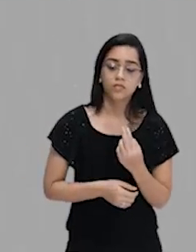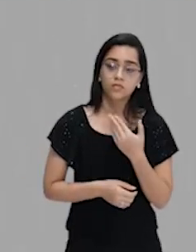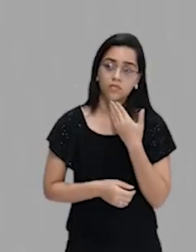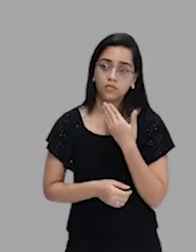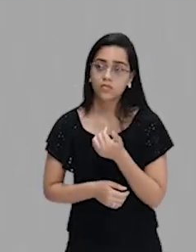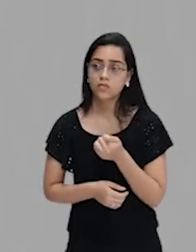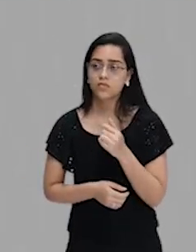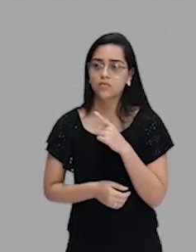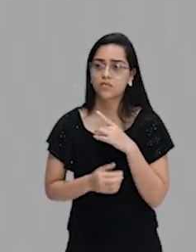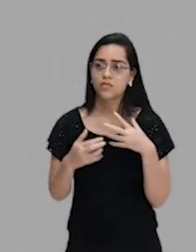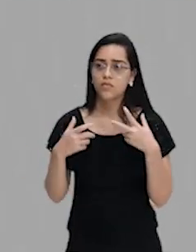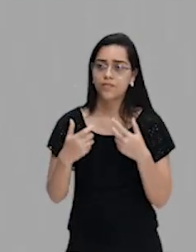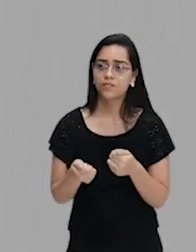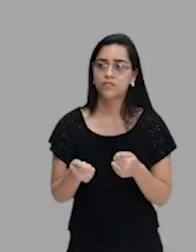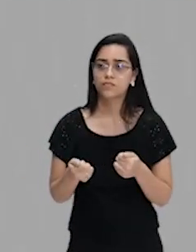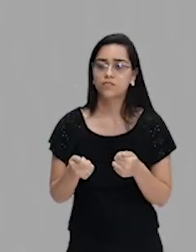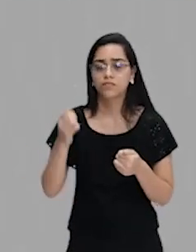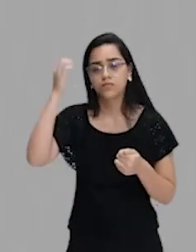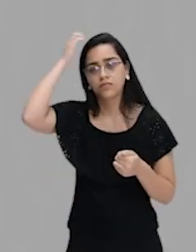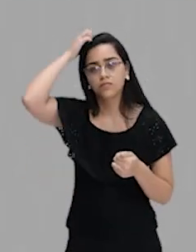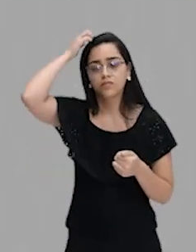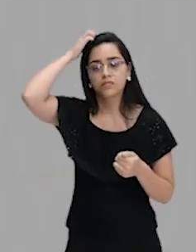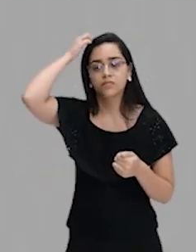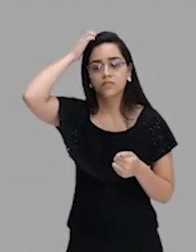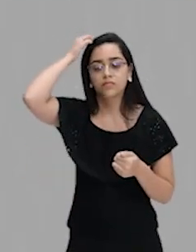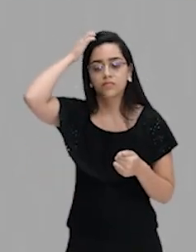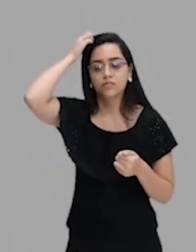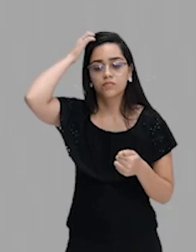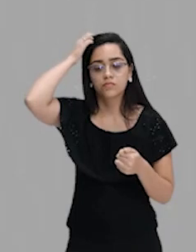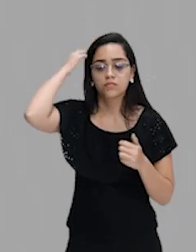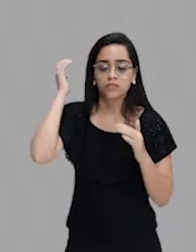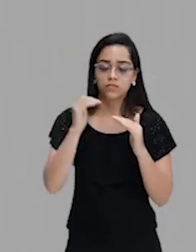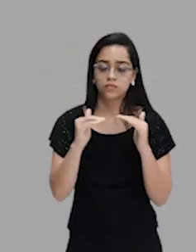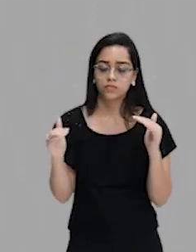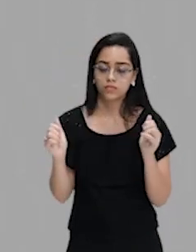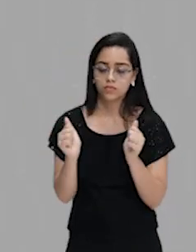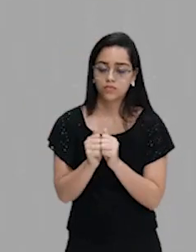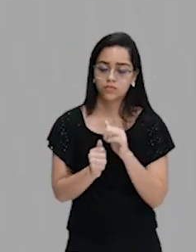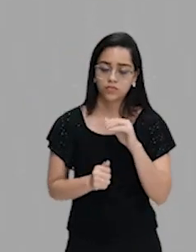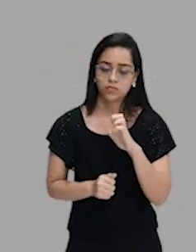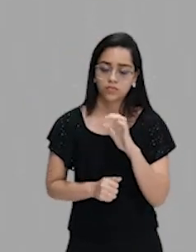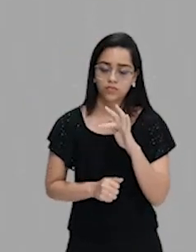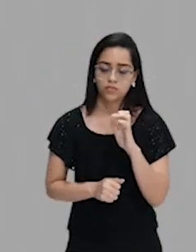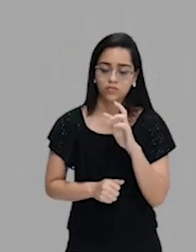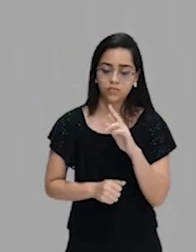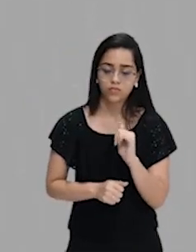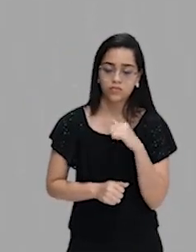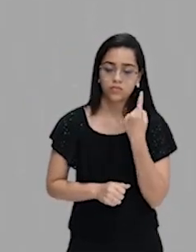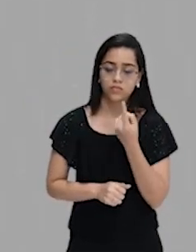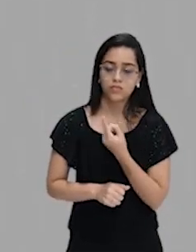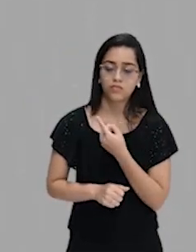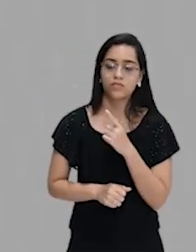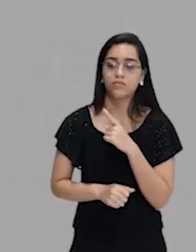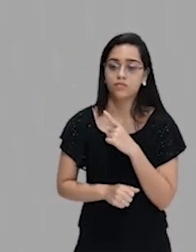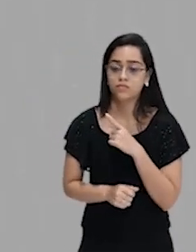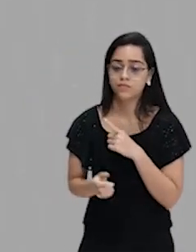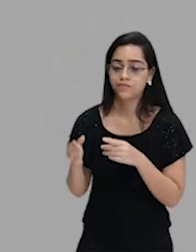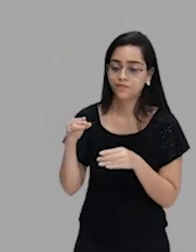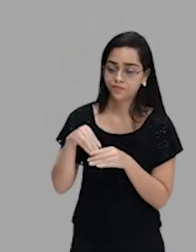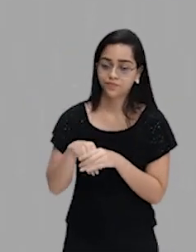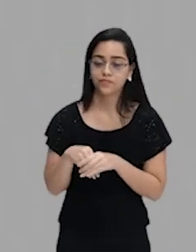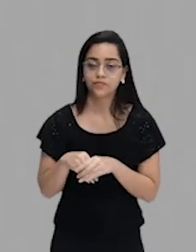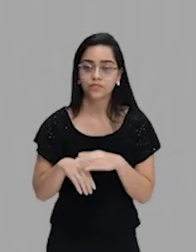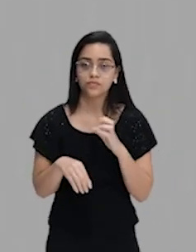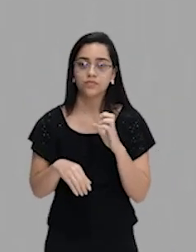melhor, como se todos estivessem sobre a superfície interna de uma esfera. Nós estamos muito interno dessa